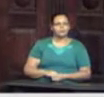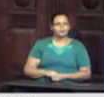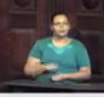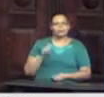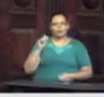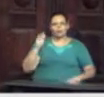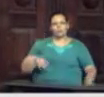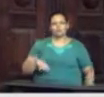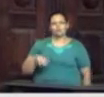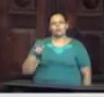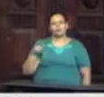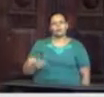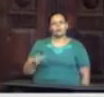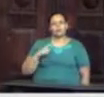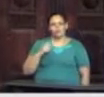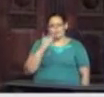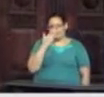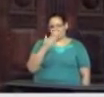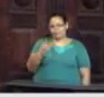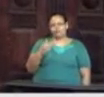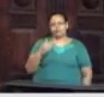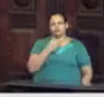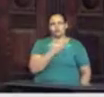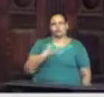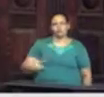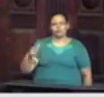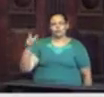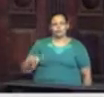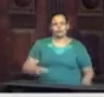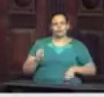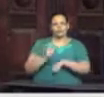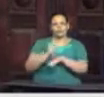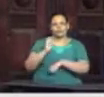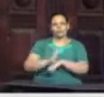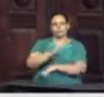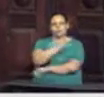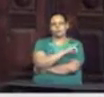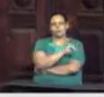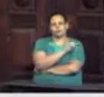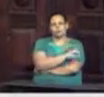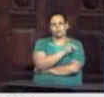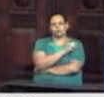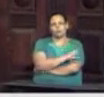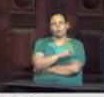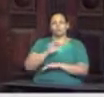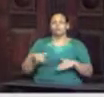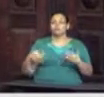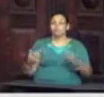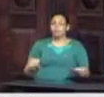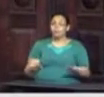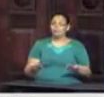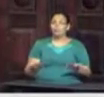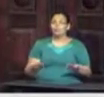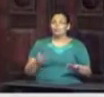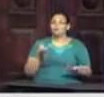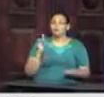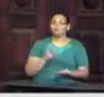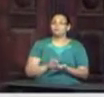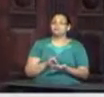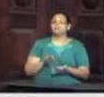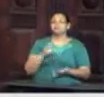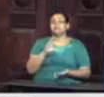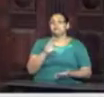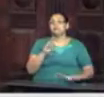de quem está à frente do governo do Estado do Rio de Janeiro, que é o senhor Pezão. Então, é um verdadeiro